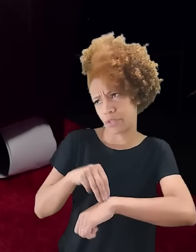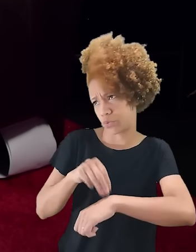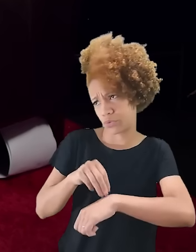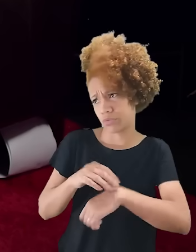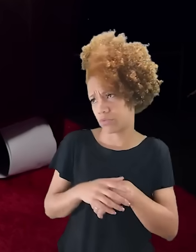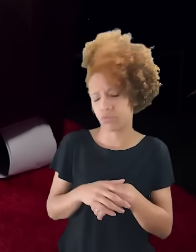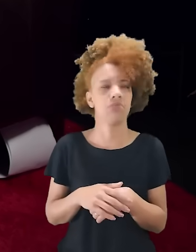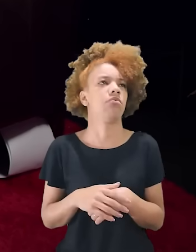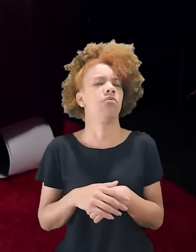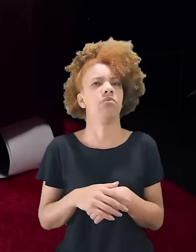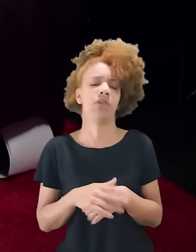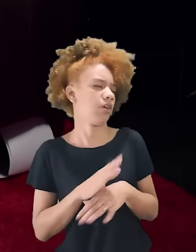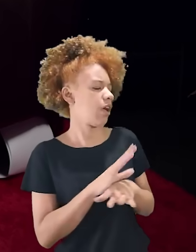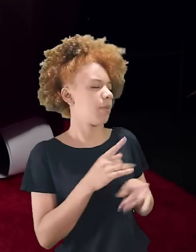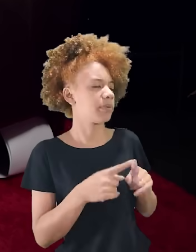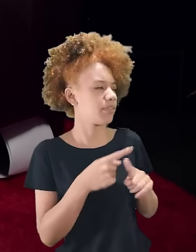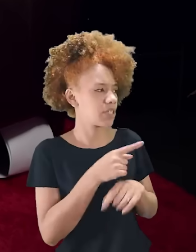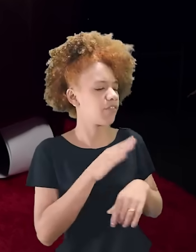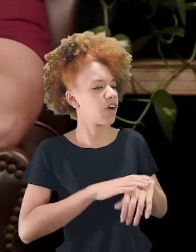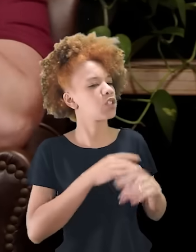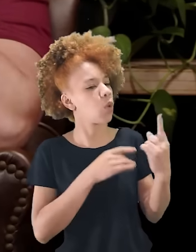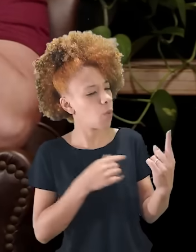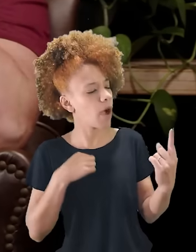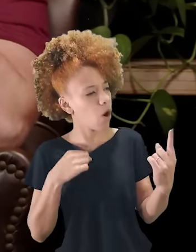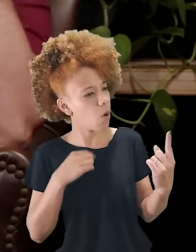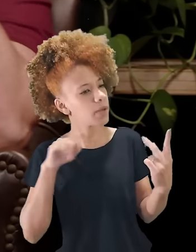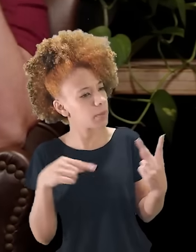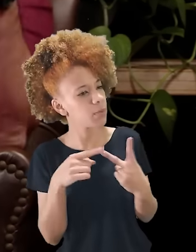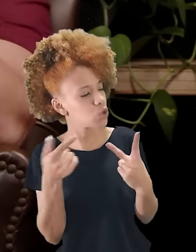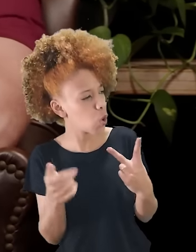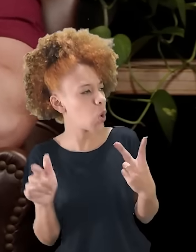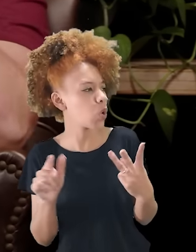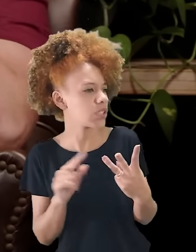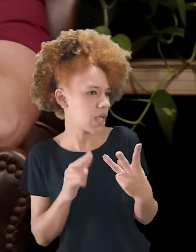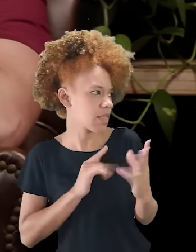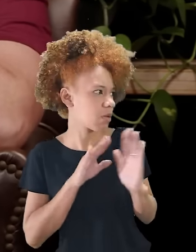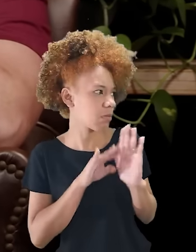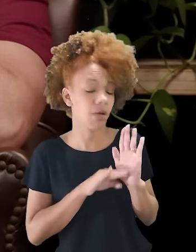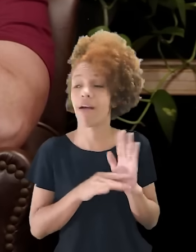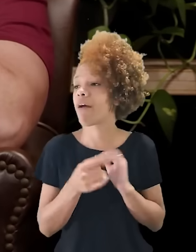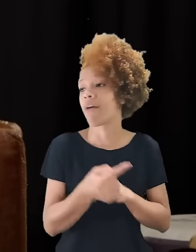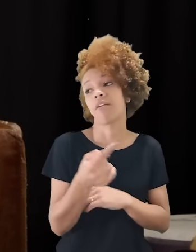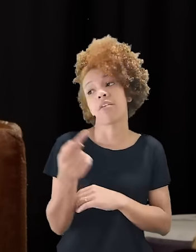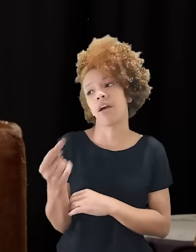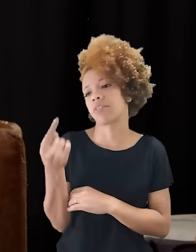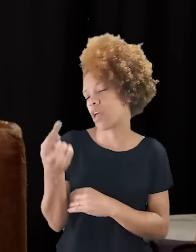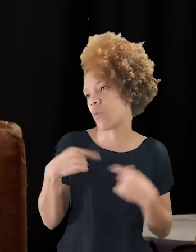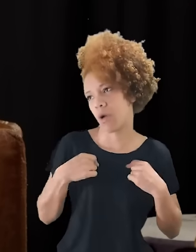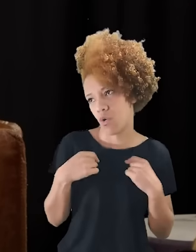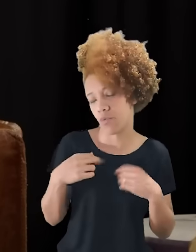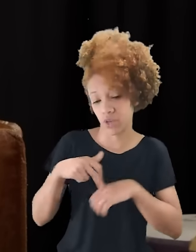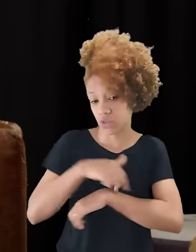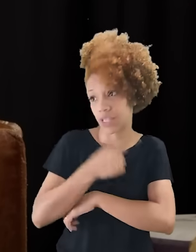é 15 minutos é você é porque você faz uma roupa depois você volta faz outra roupa como é que tem um protocolo não cada modelo é uma